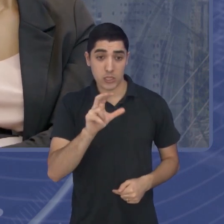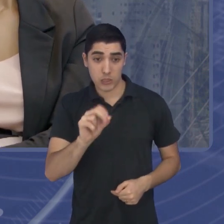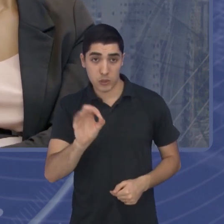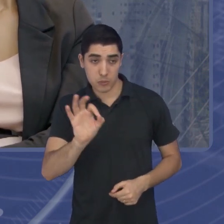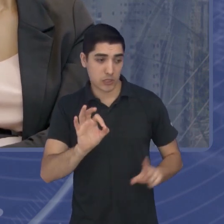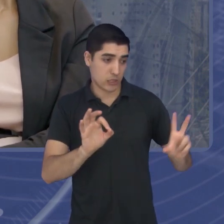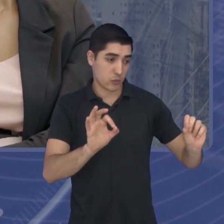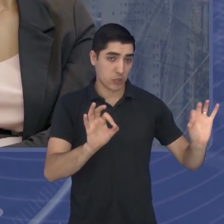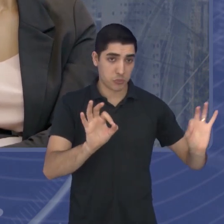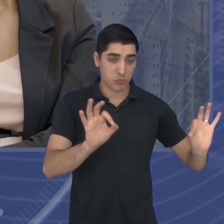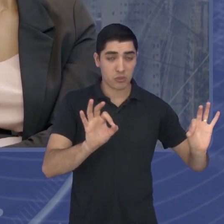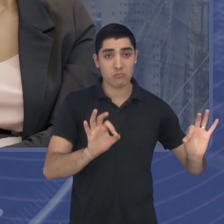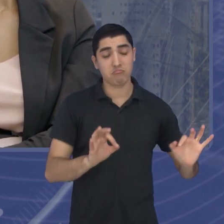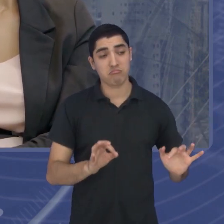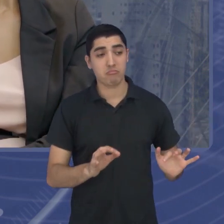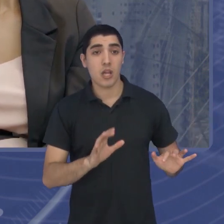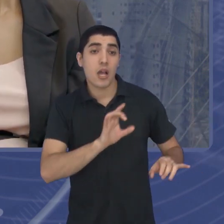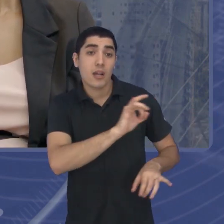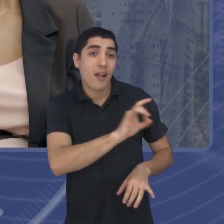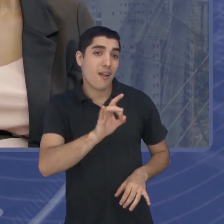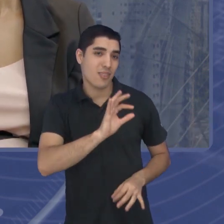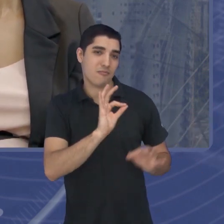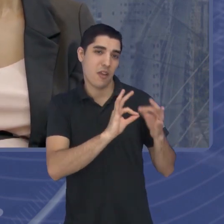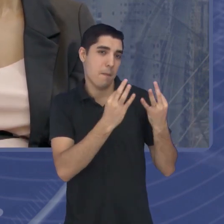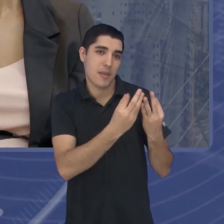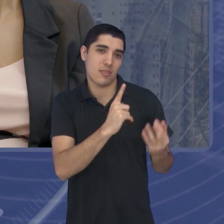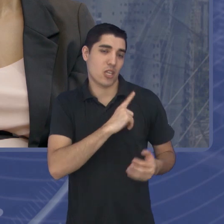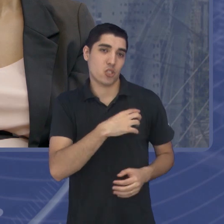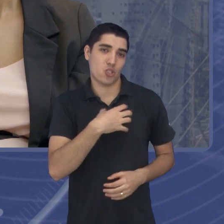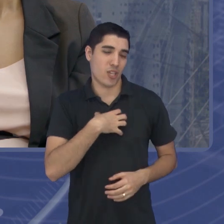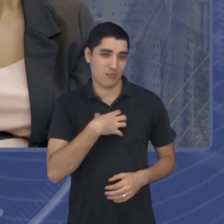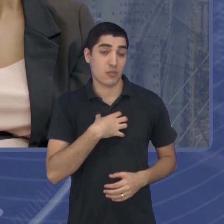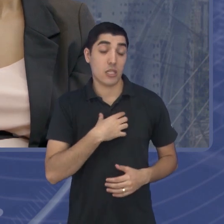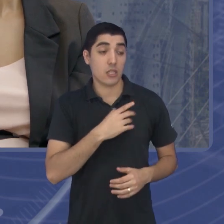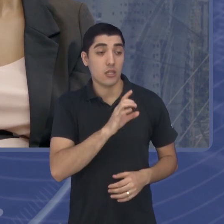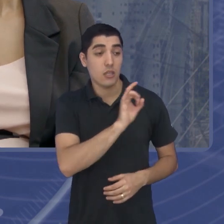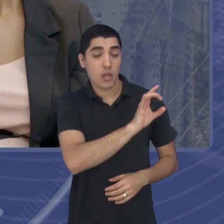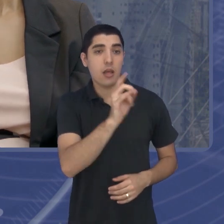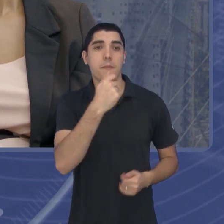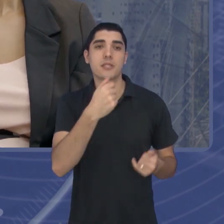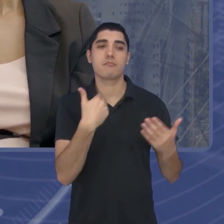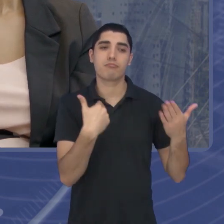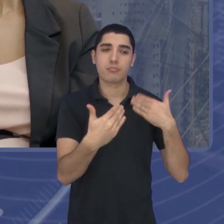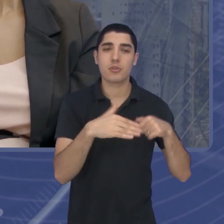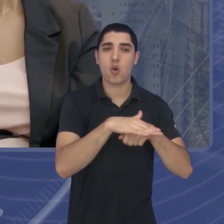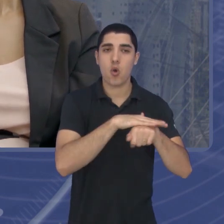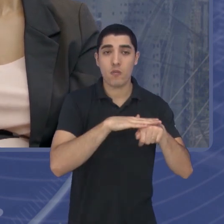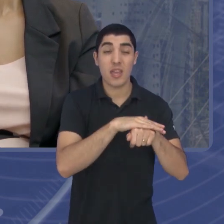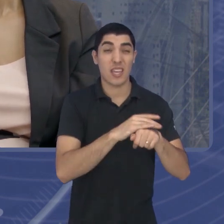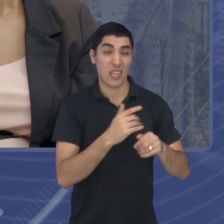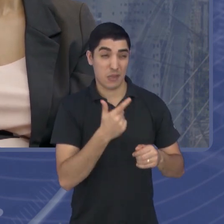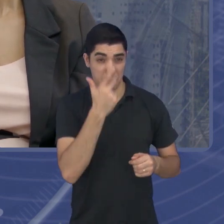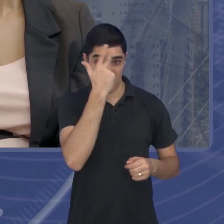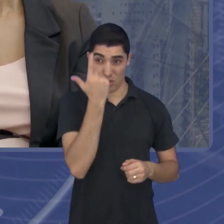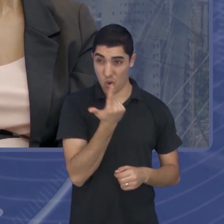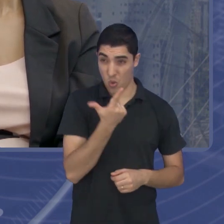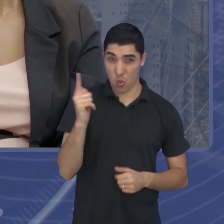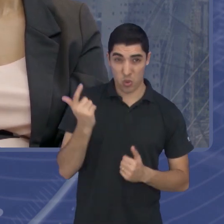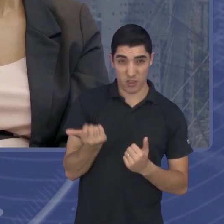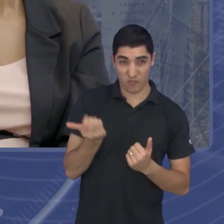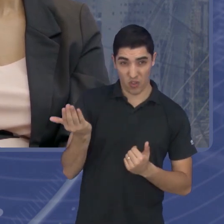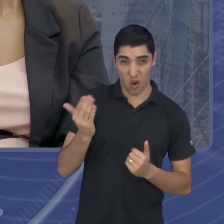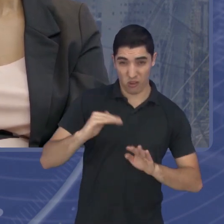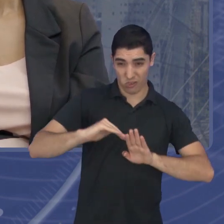meu caso, não. E aí cada um também se conversa. Eu acho que palpites de terceiros, nesse caso, não vai contribuir, não vai